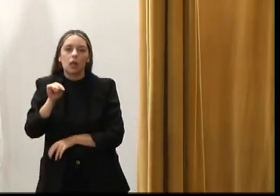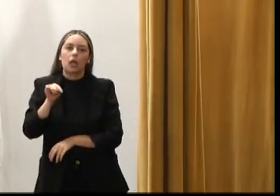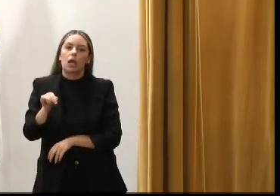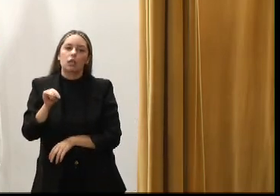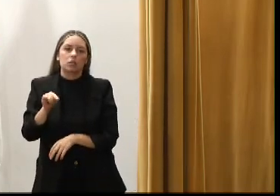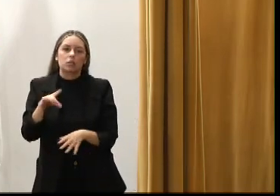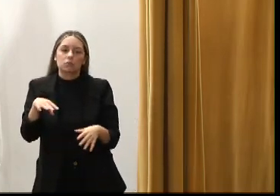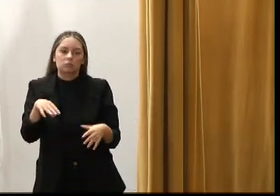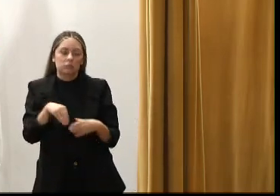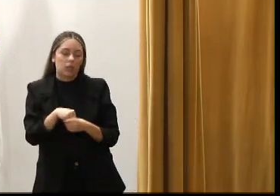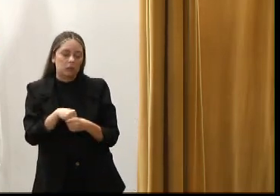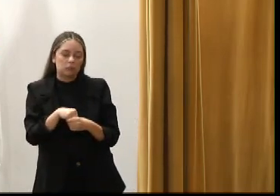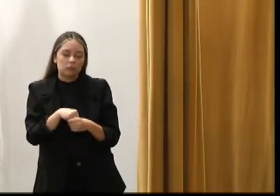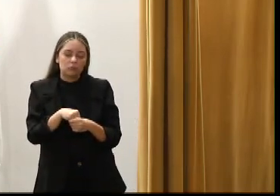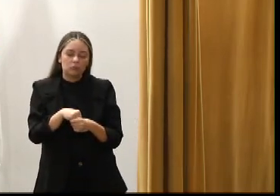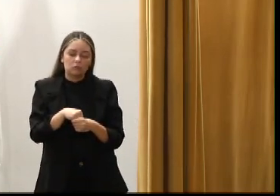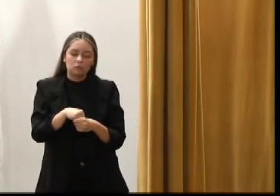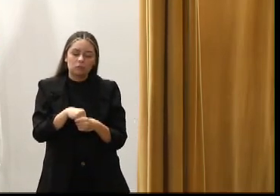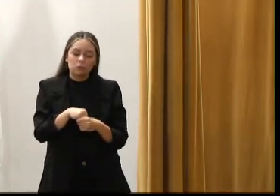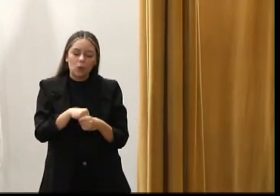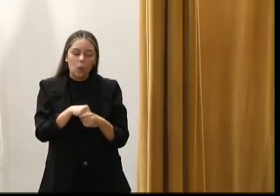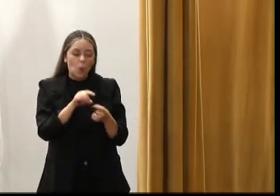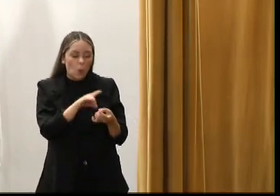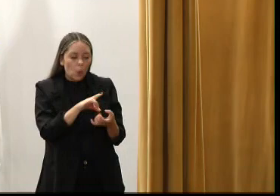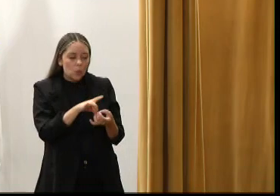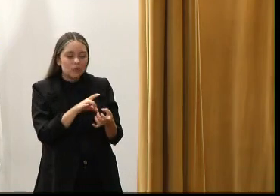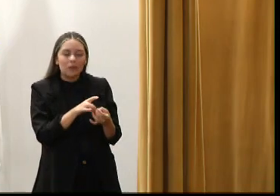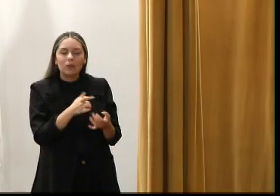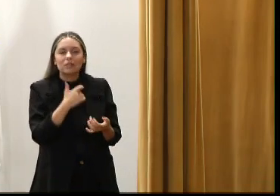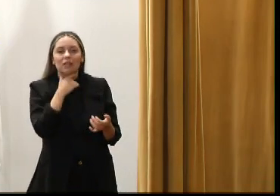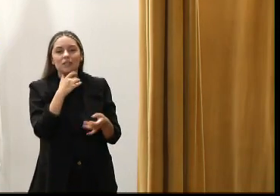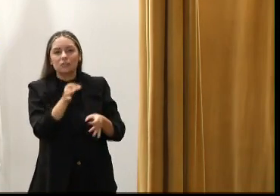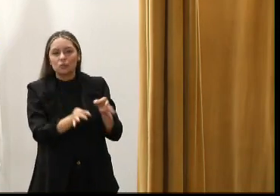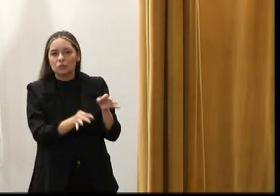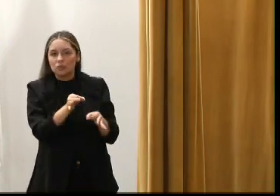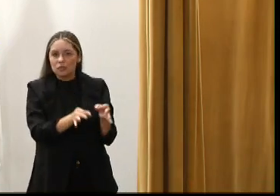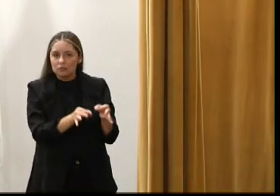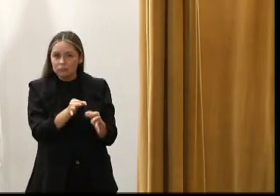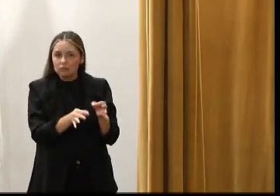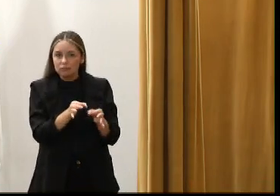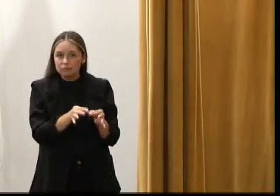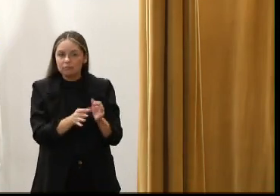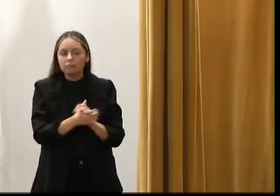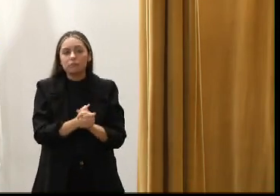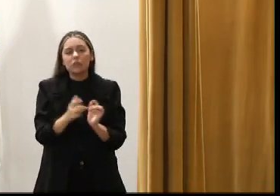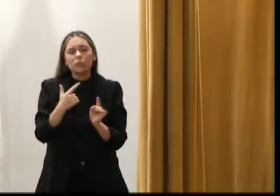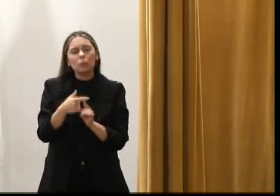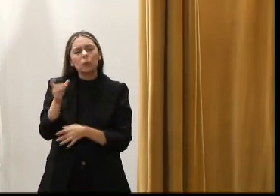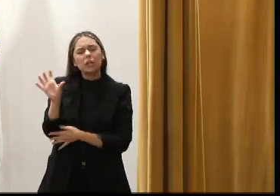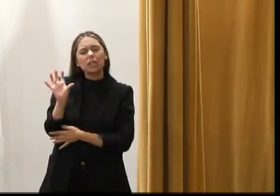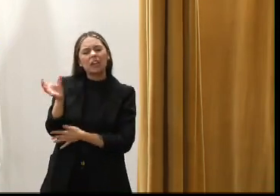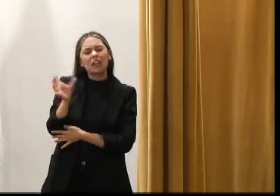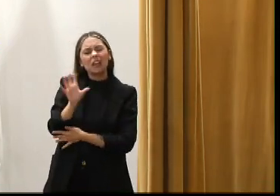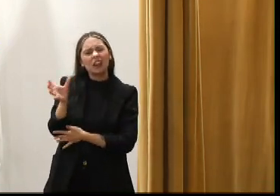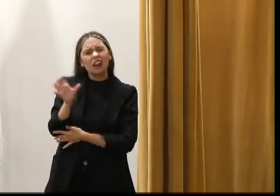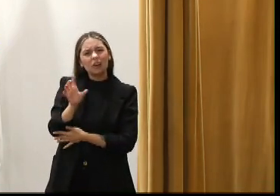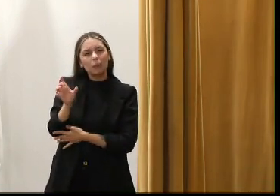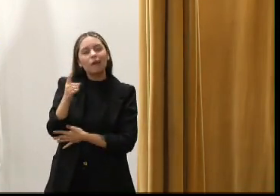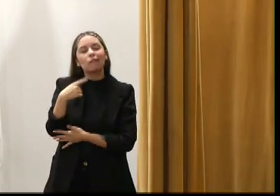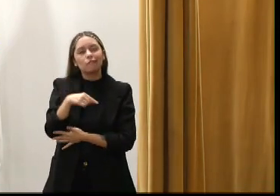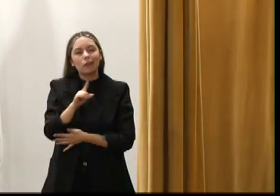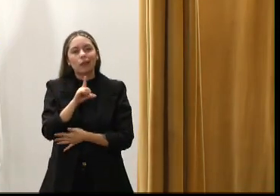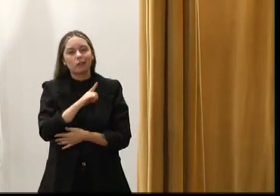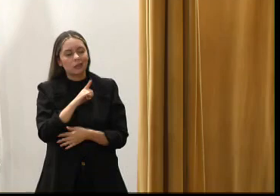enseja uma crise de justiça. A questão climática vai